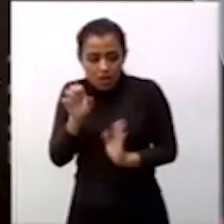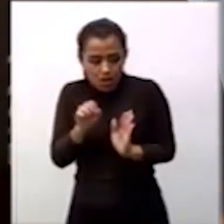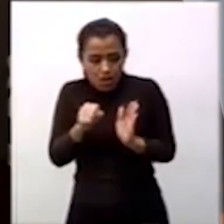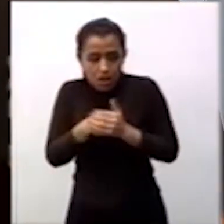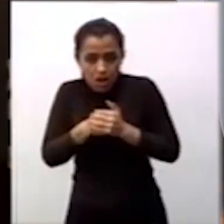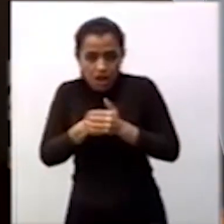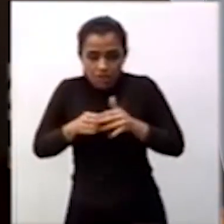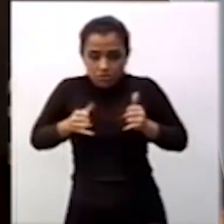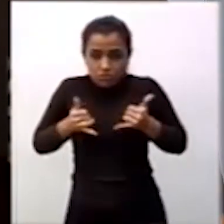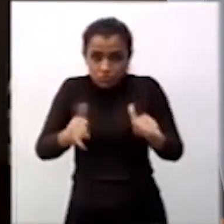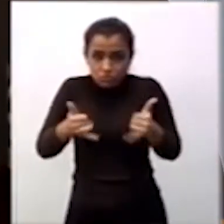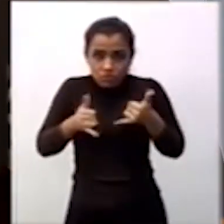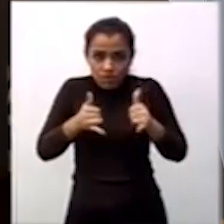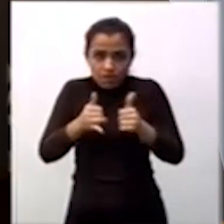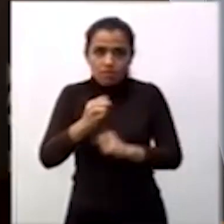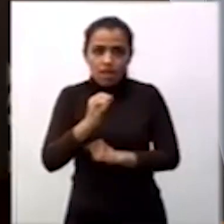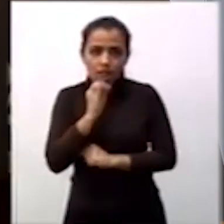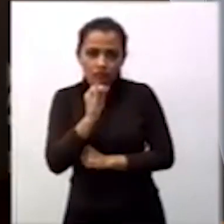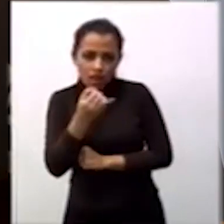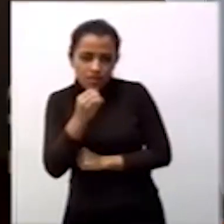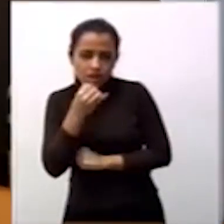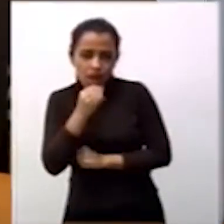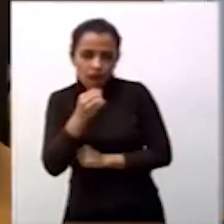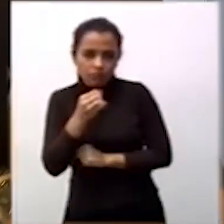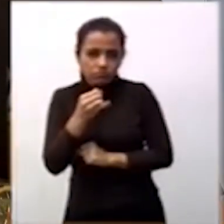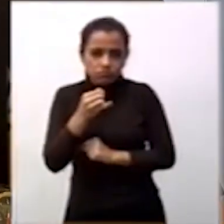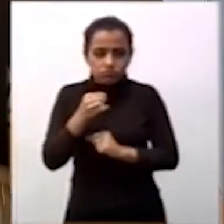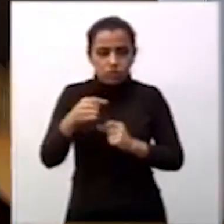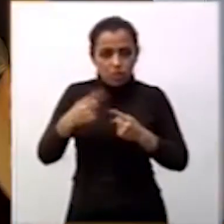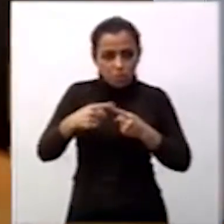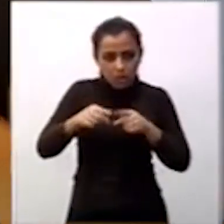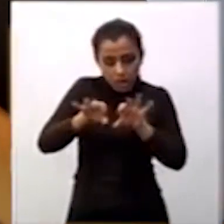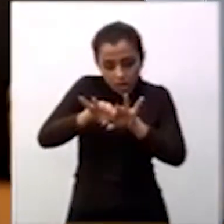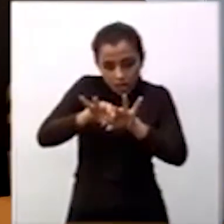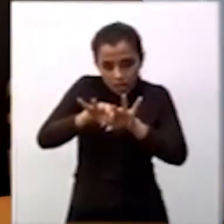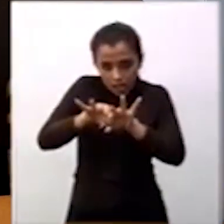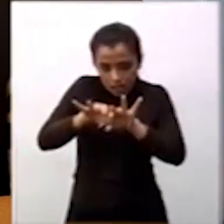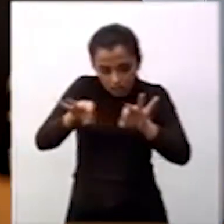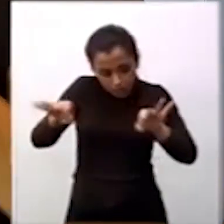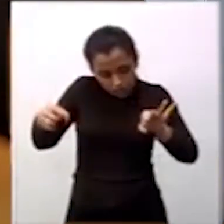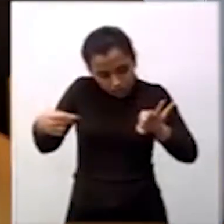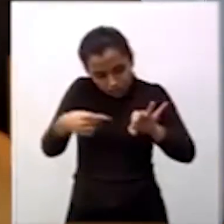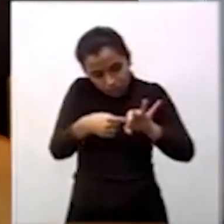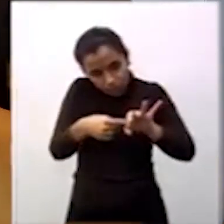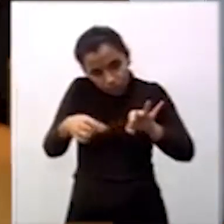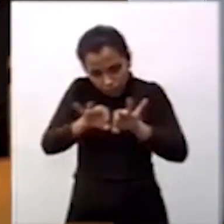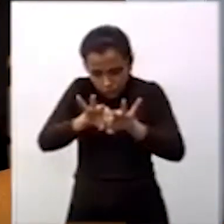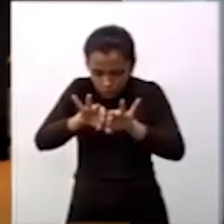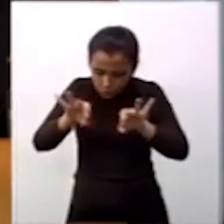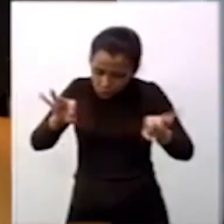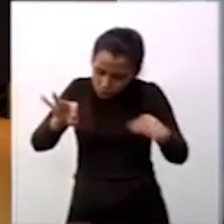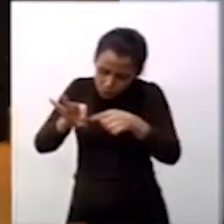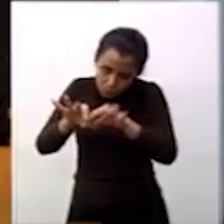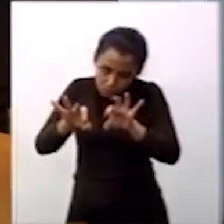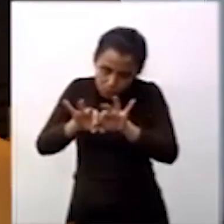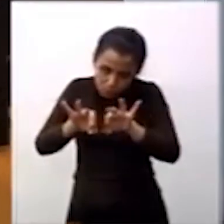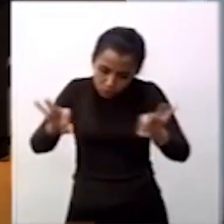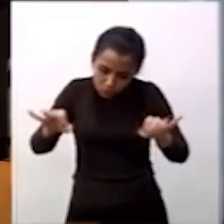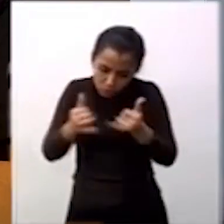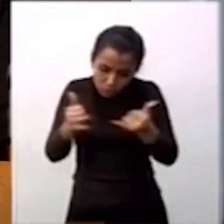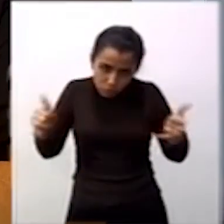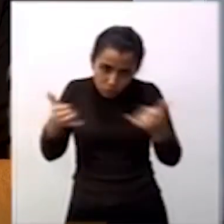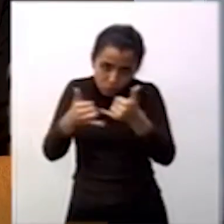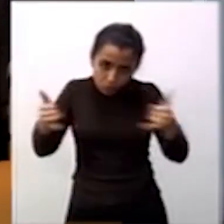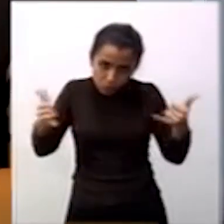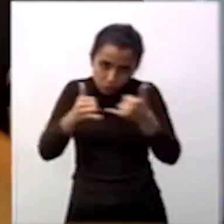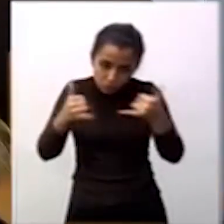as correntes elétricas que estão acontecendo ali dentro, porque lá dentro tudo é metal, tudo são condutores de corrente